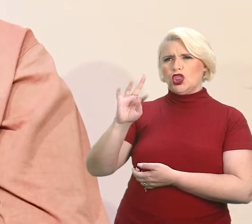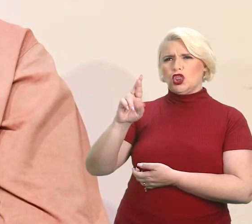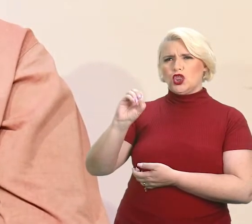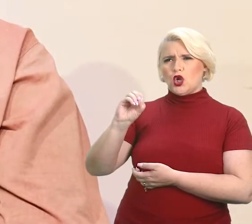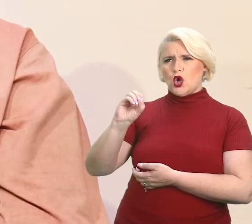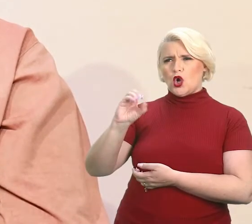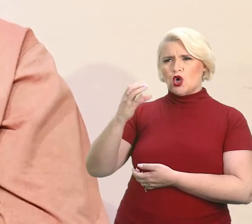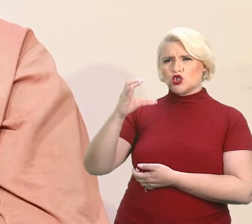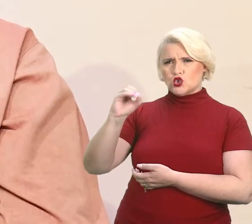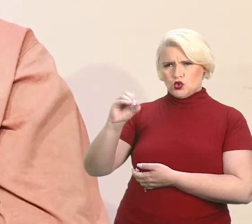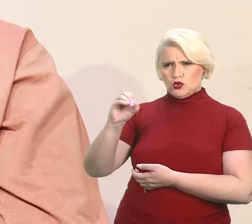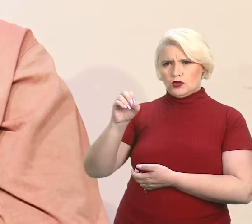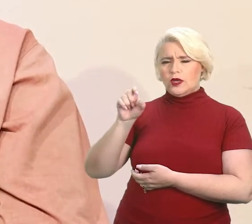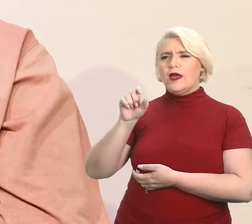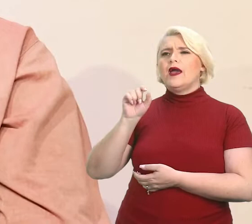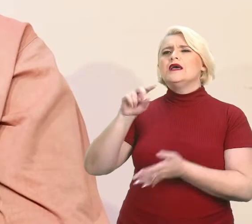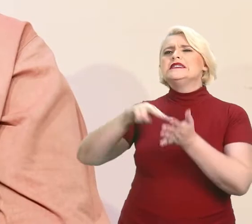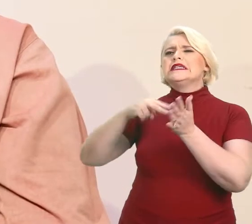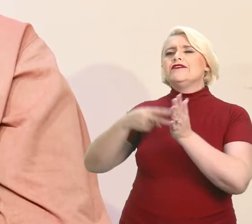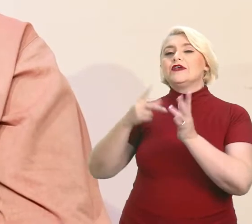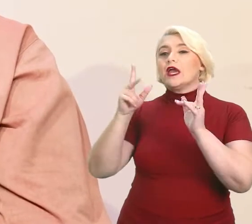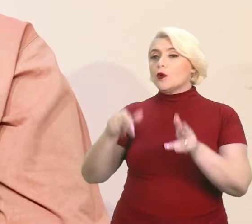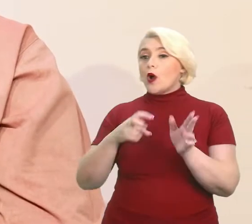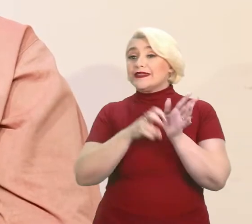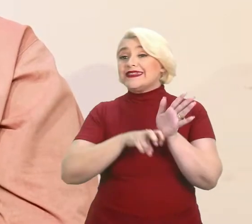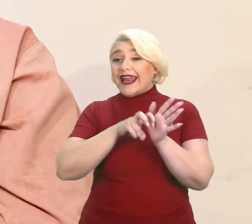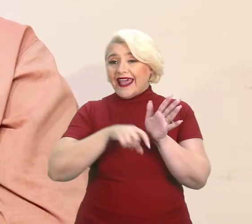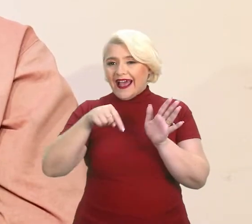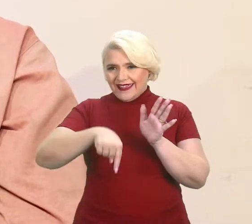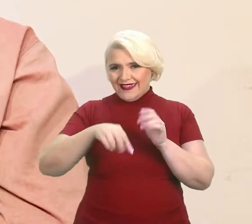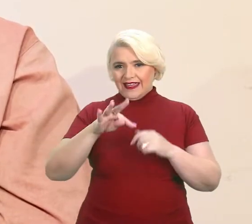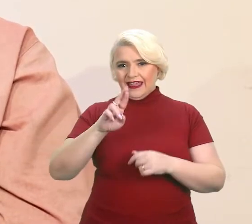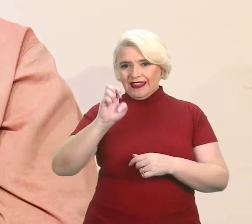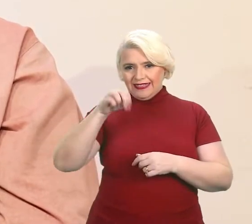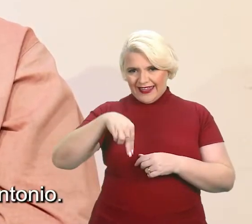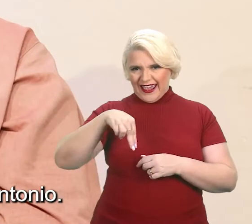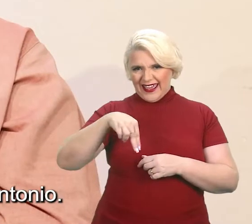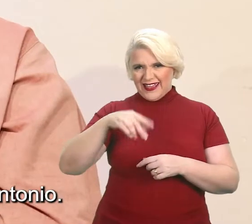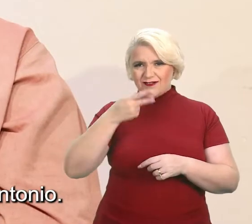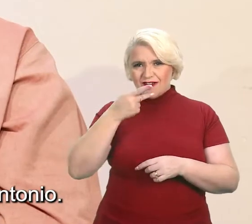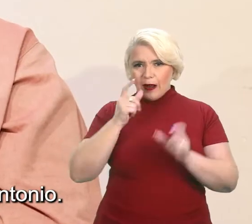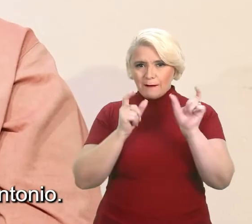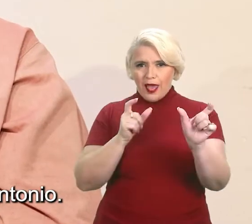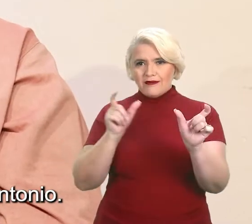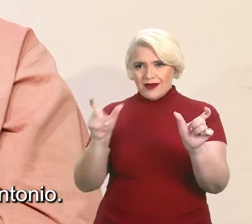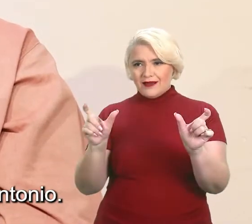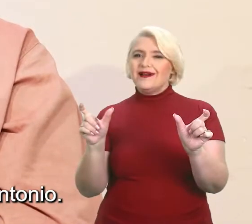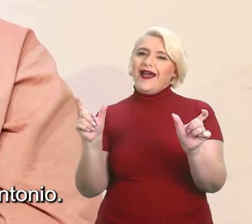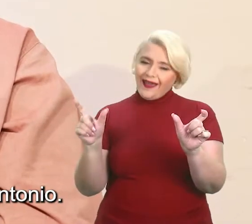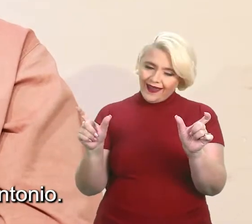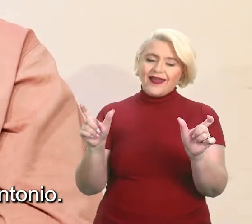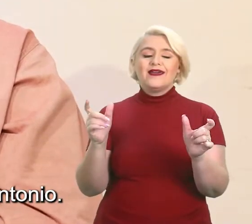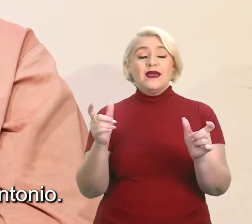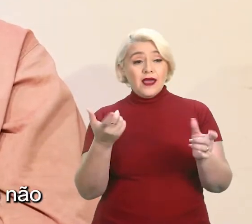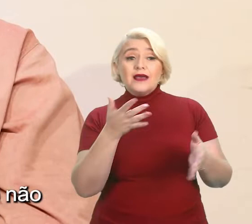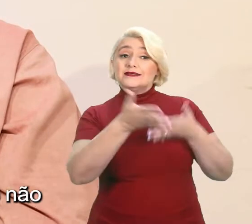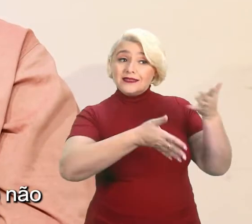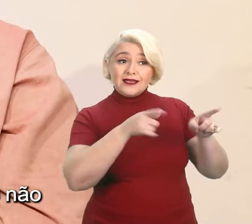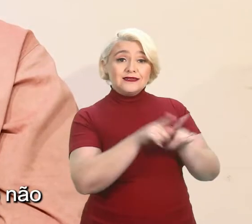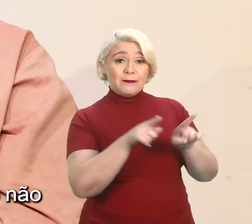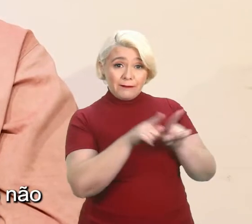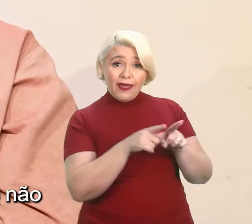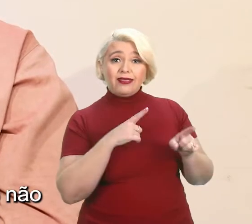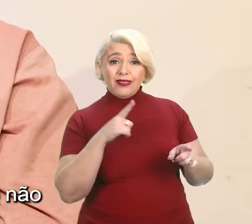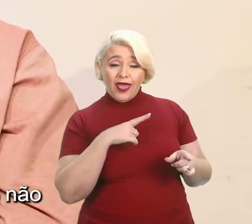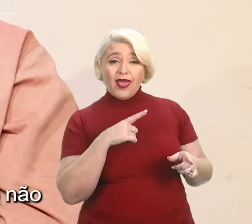disse, troço é o seu trem. Exato. Né? Então, Você na língua de sinais isso também aparece, Antônio. Sim. E